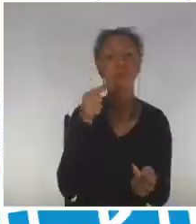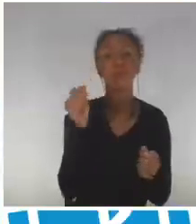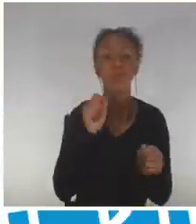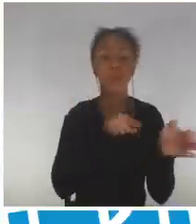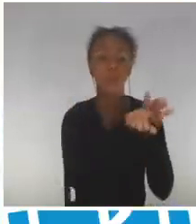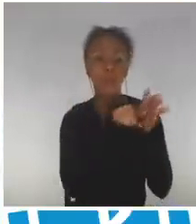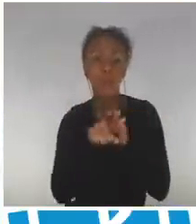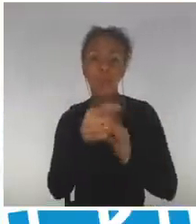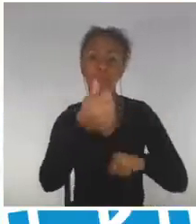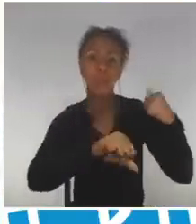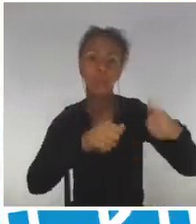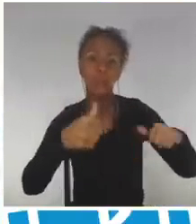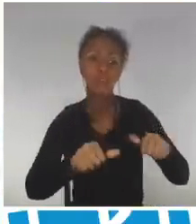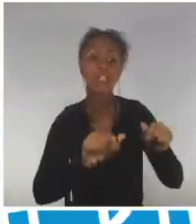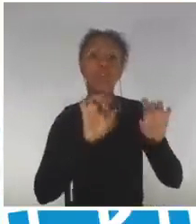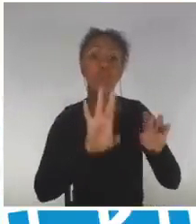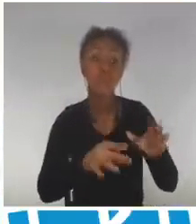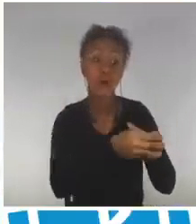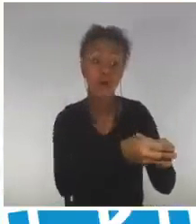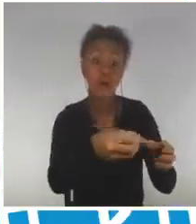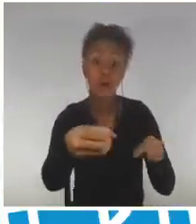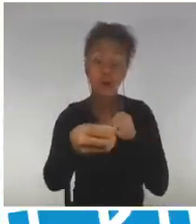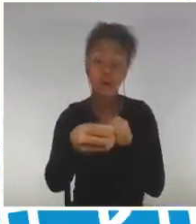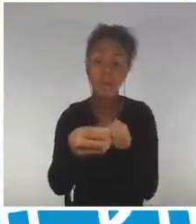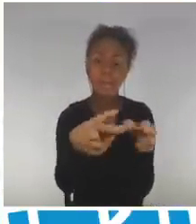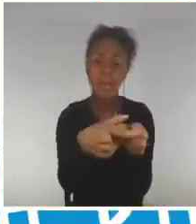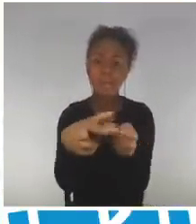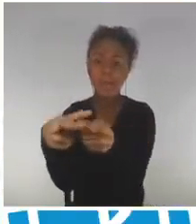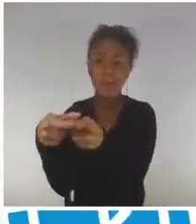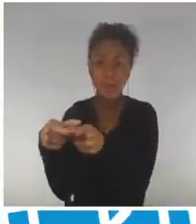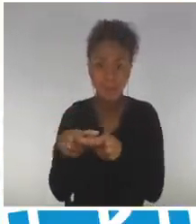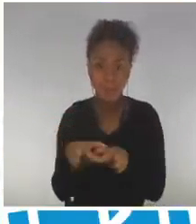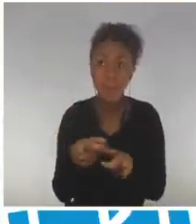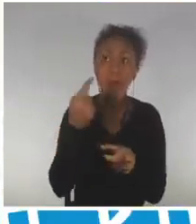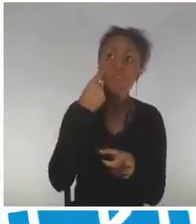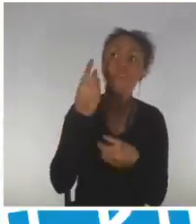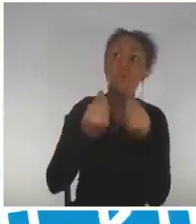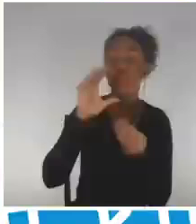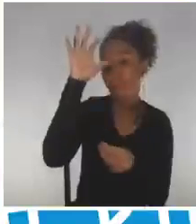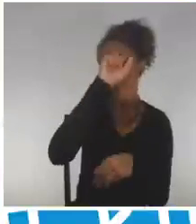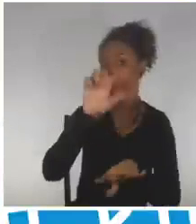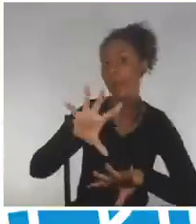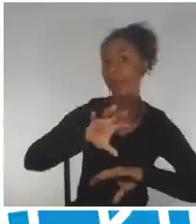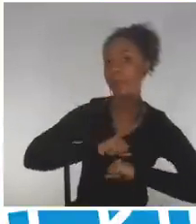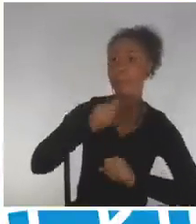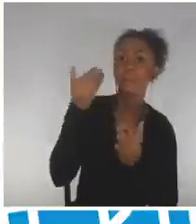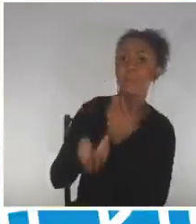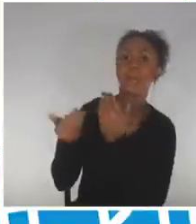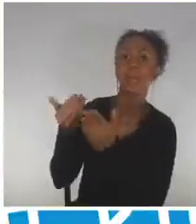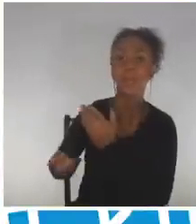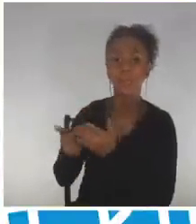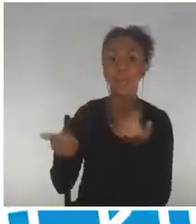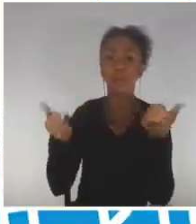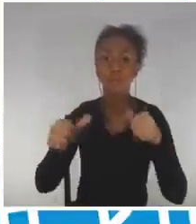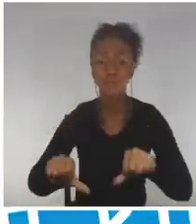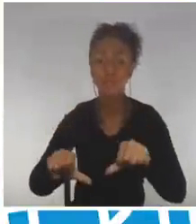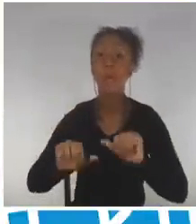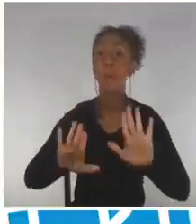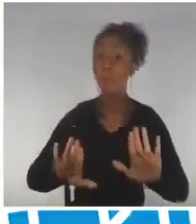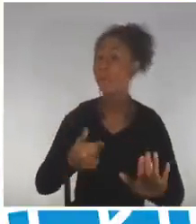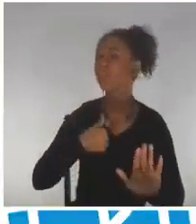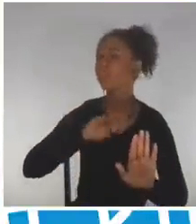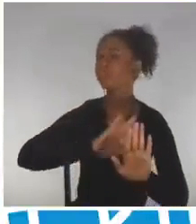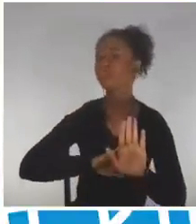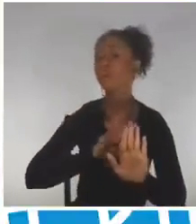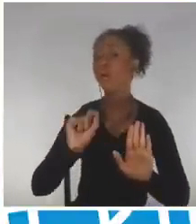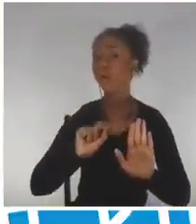sim, vai medir as perdas de aprendizagem. Agora, o que eu quero dizer com isso? Nós não podemos abrir mão de um